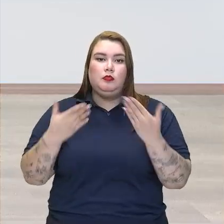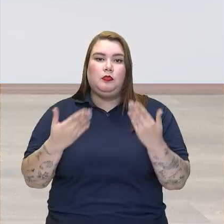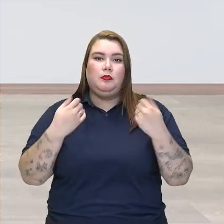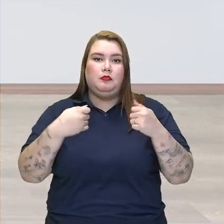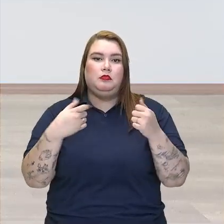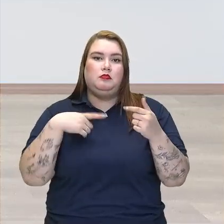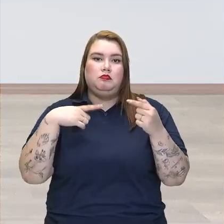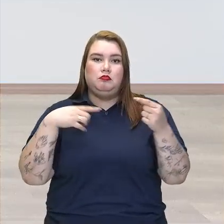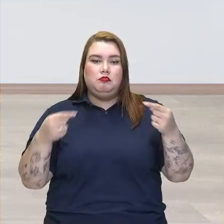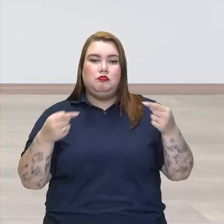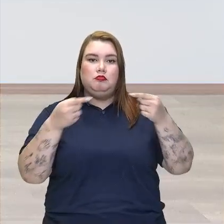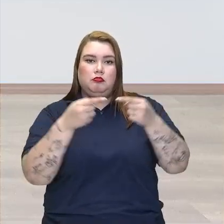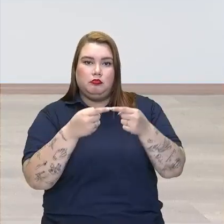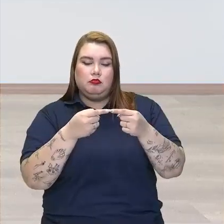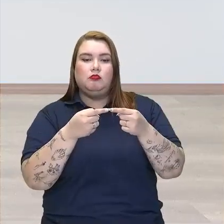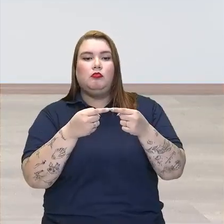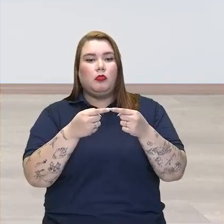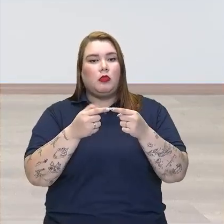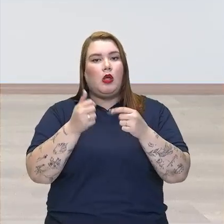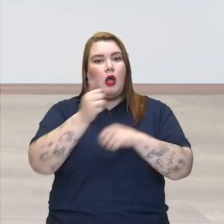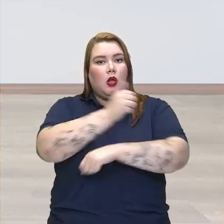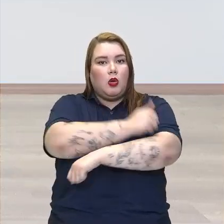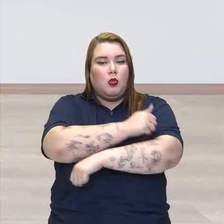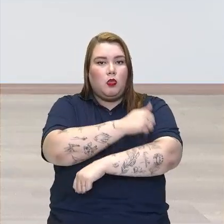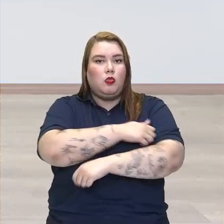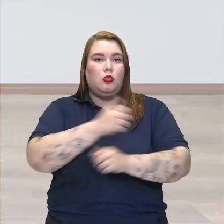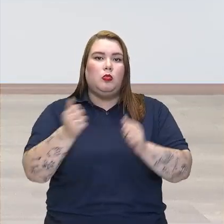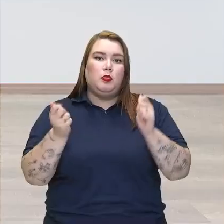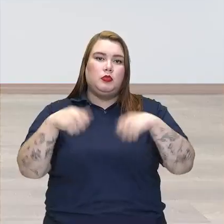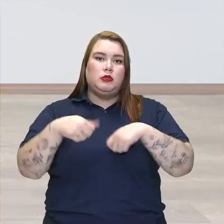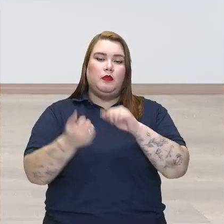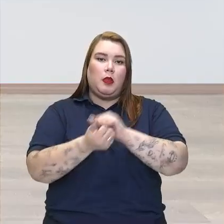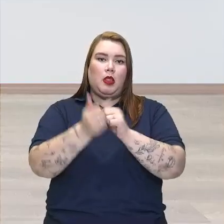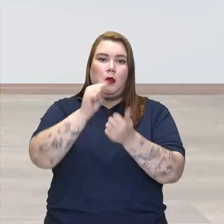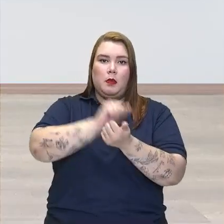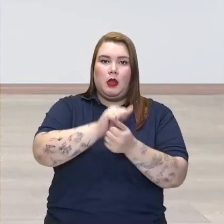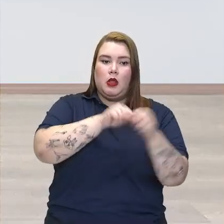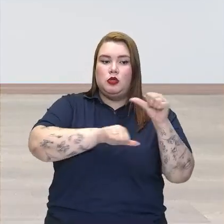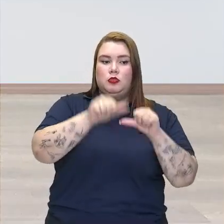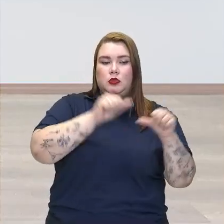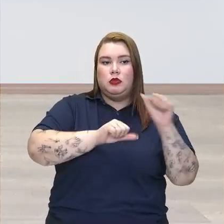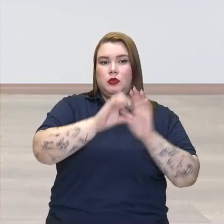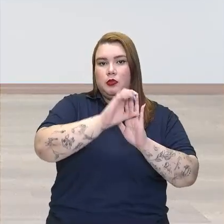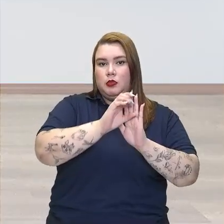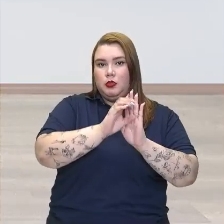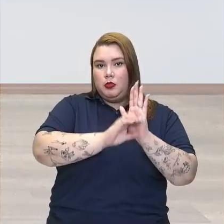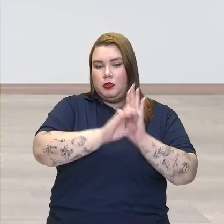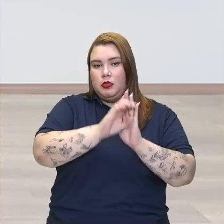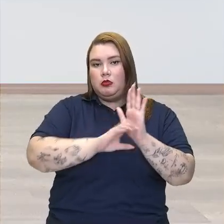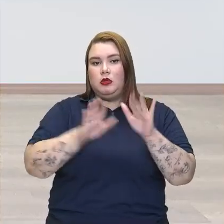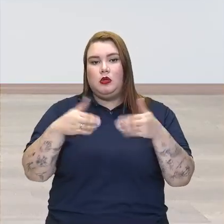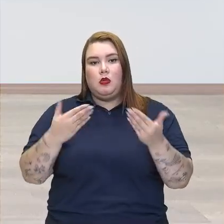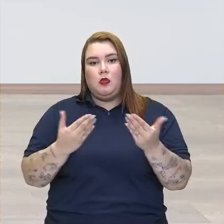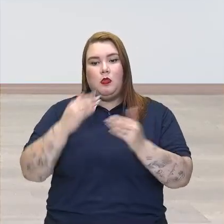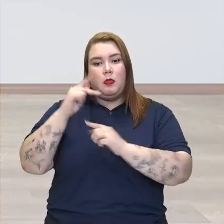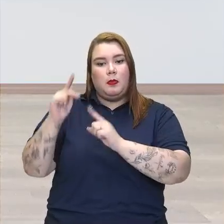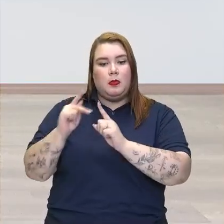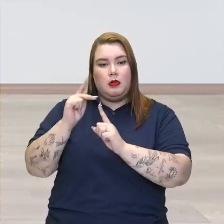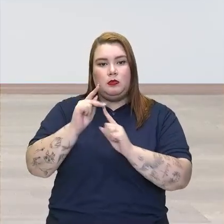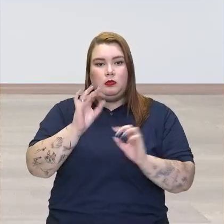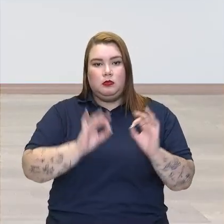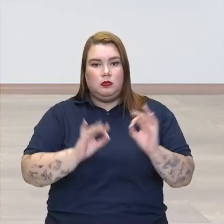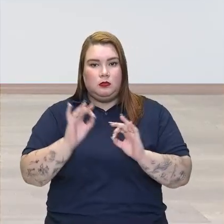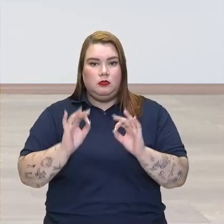e trazer nossos estudantes também para essas mudanças que acontecem no currículo. Então, o o planejamento, né, Ellen, ele foi todo pensado